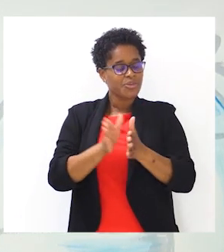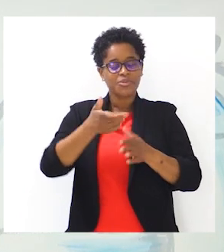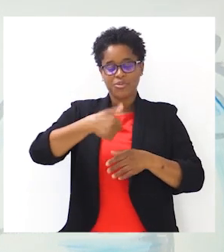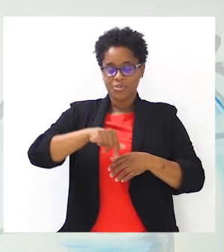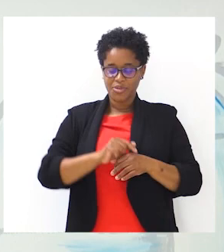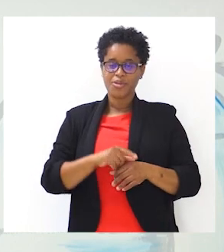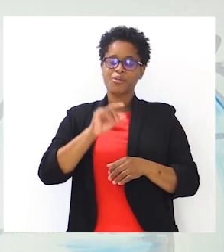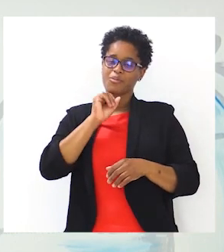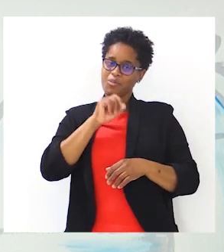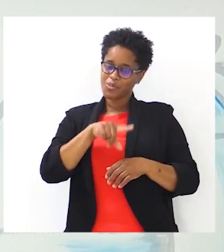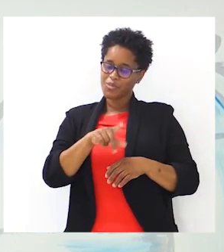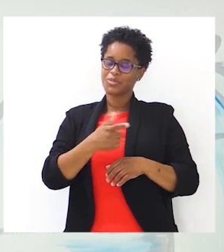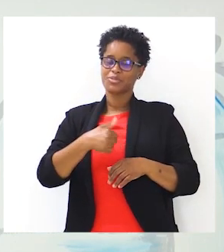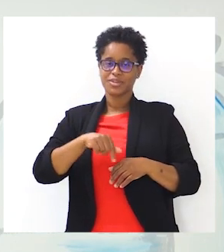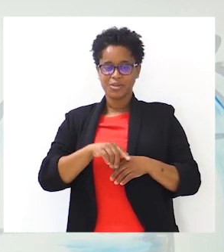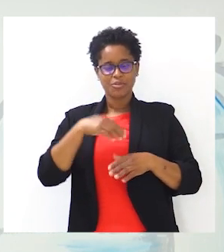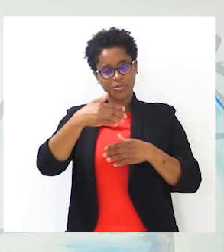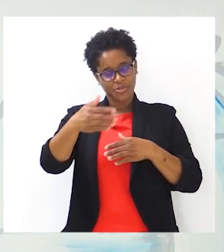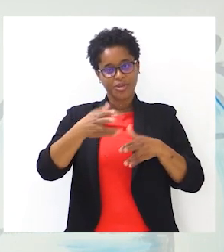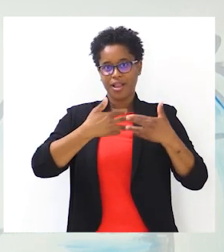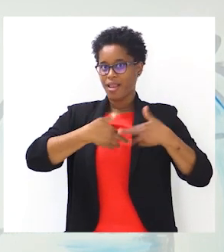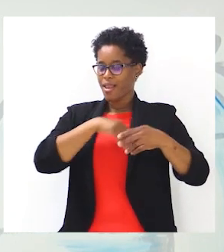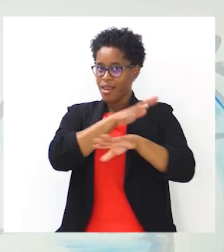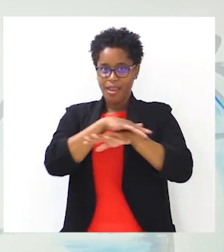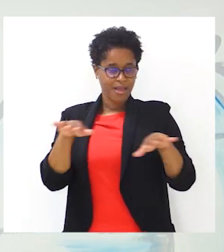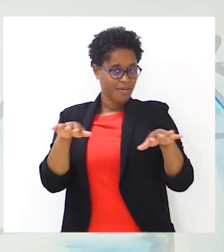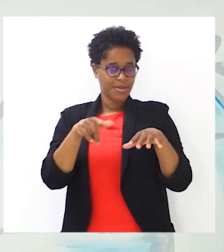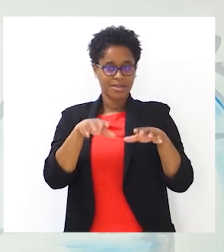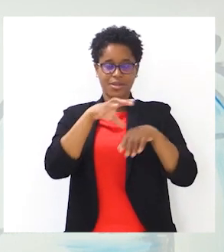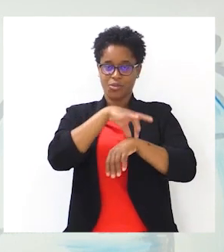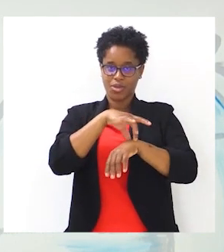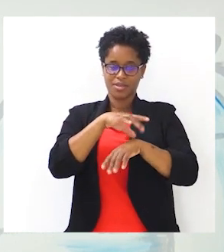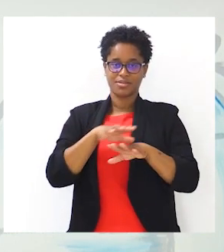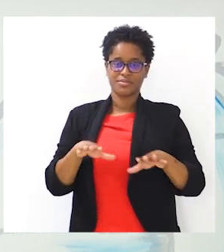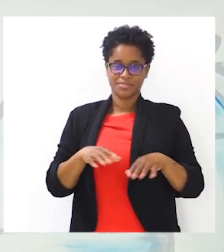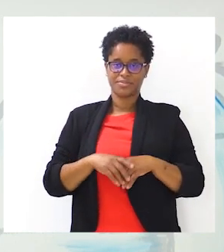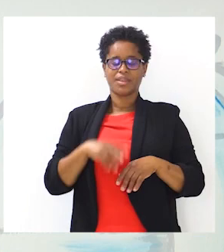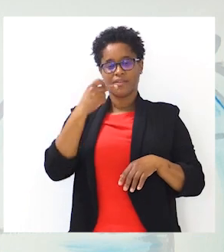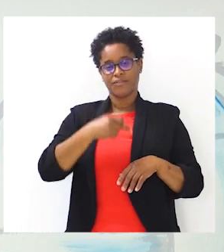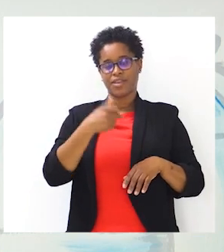nós possamos futuramente livrar desta doença.